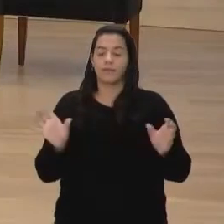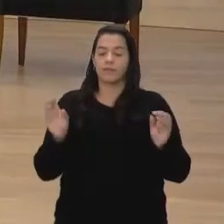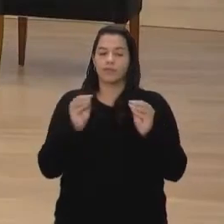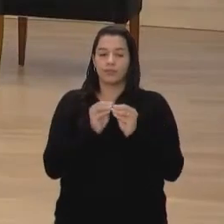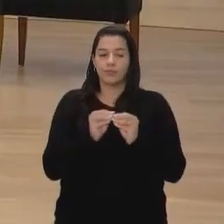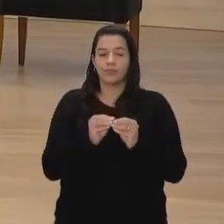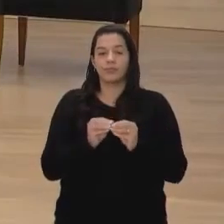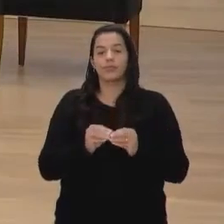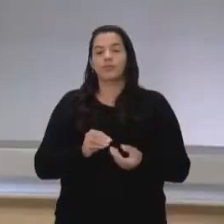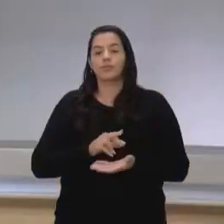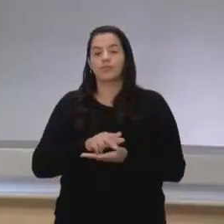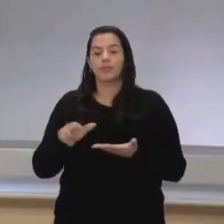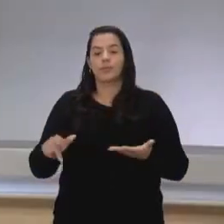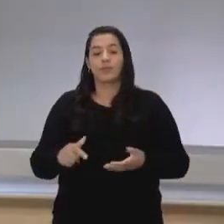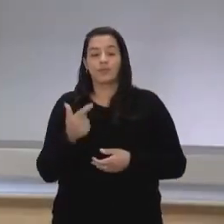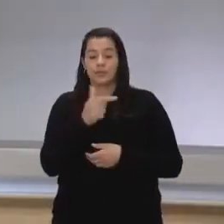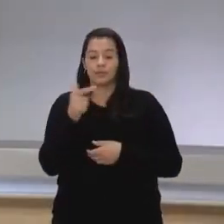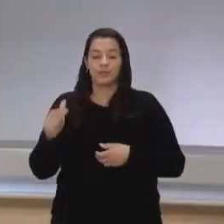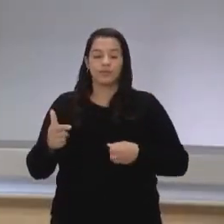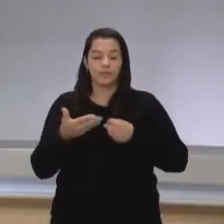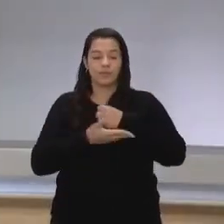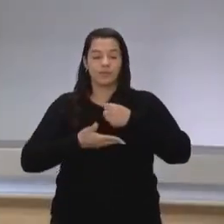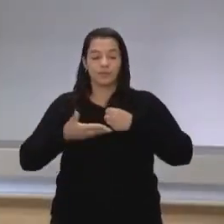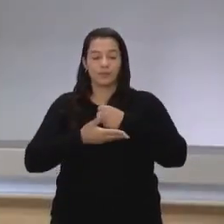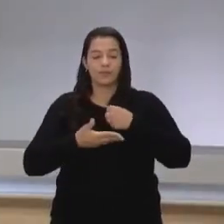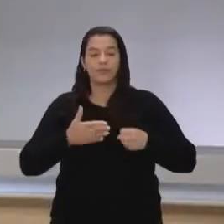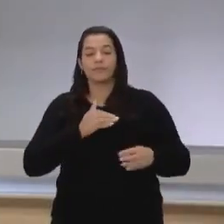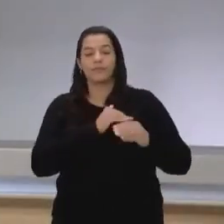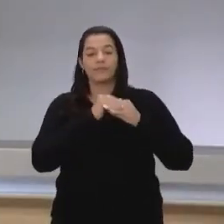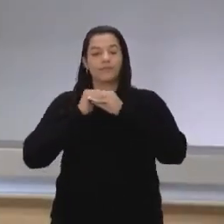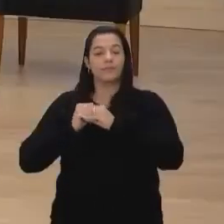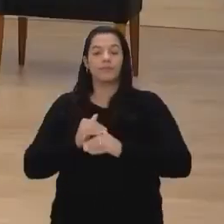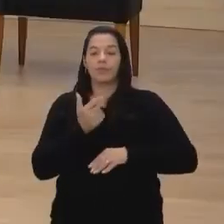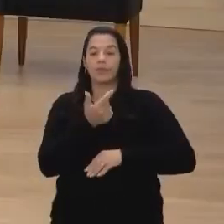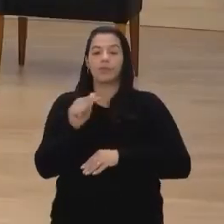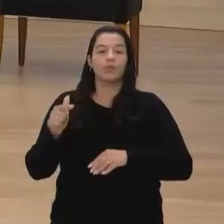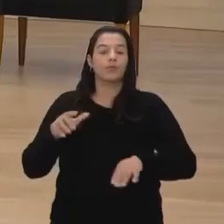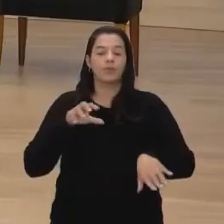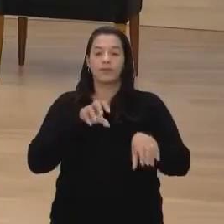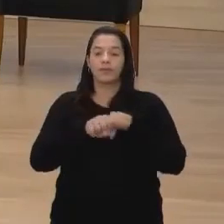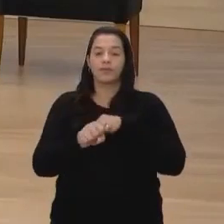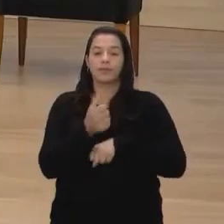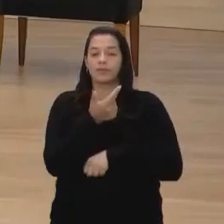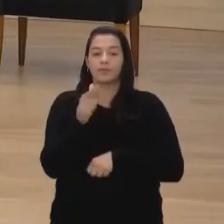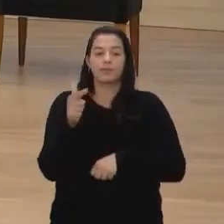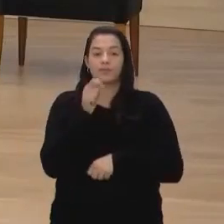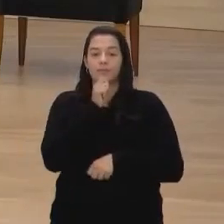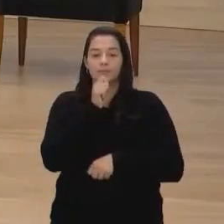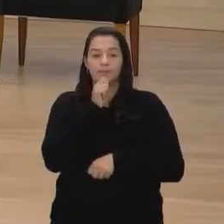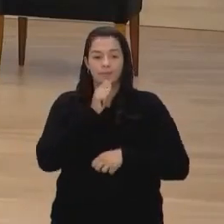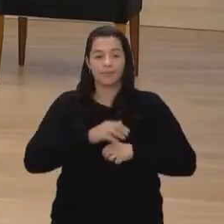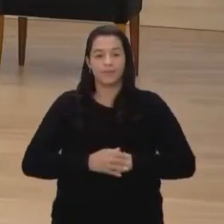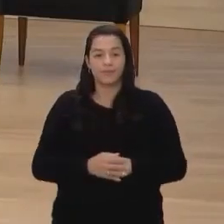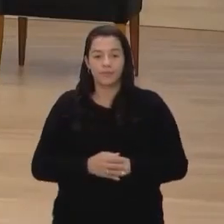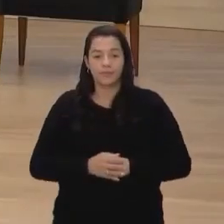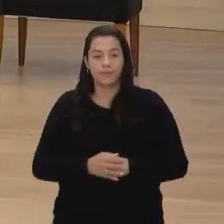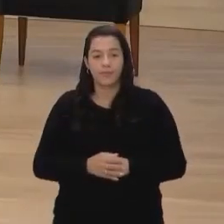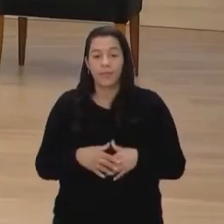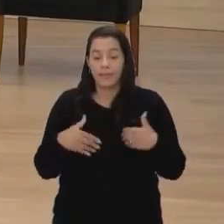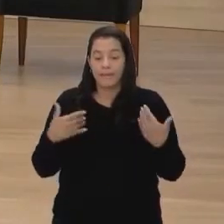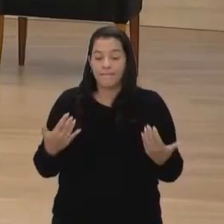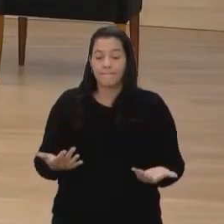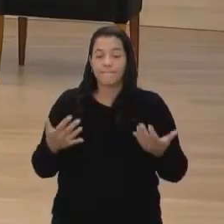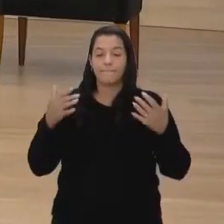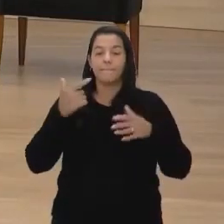material. Se não tivesse essa estabilidade, esses materiais não teriam como... Não teria a formação do material. Então, mas o que é um detalhe que eu